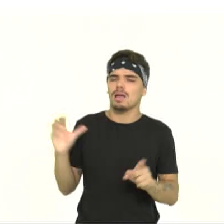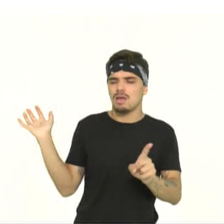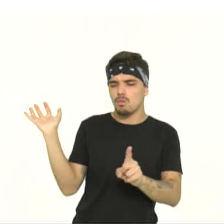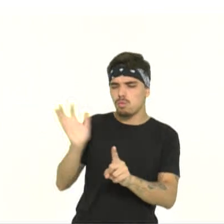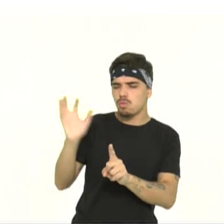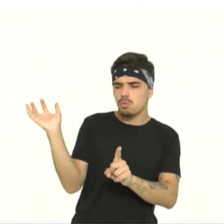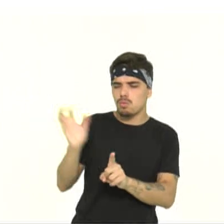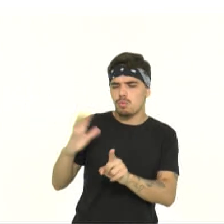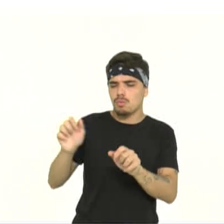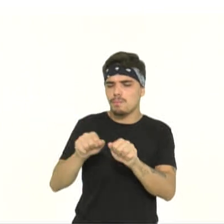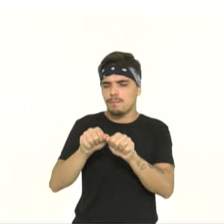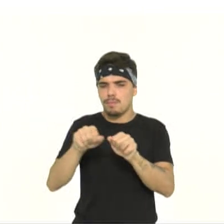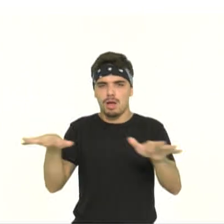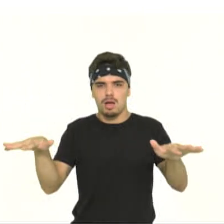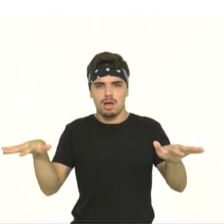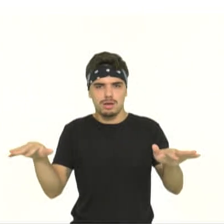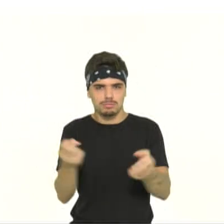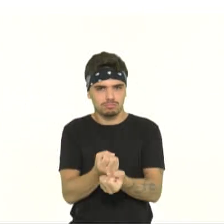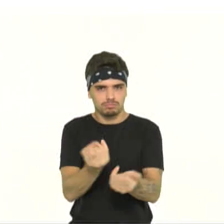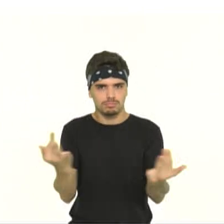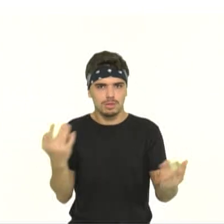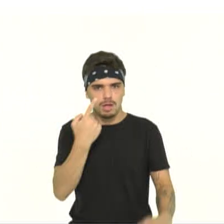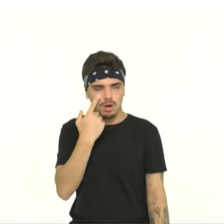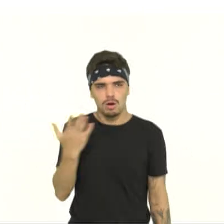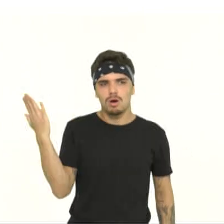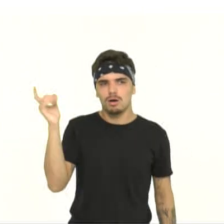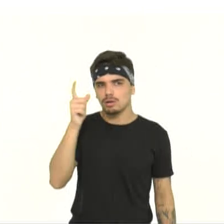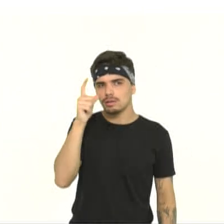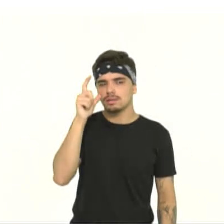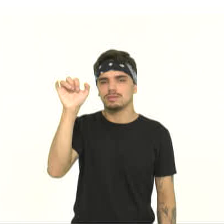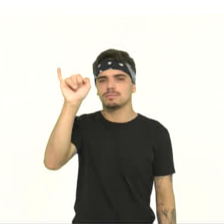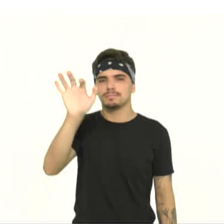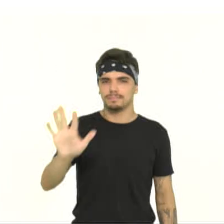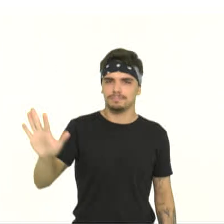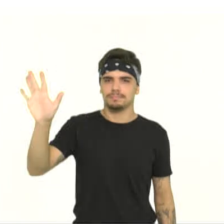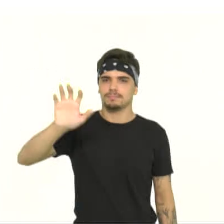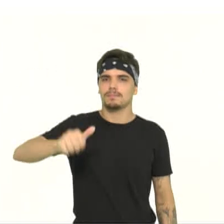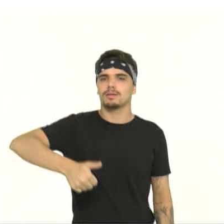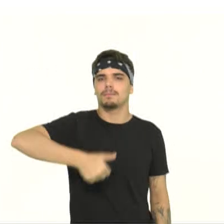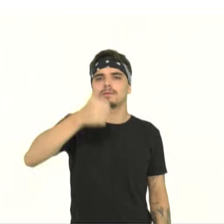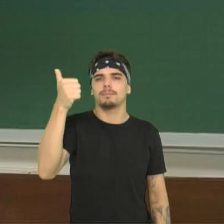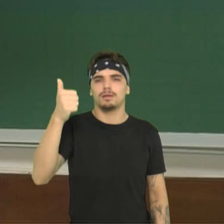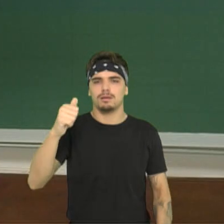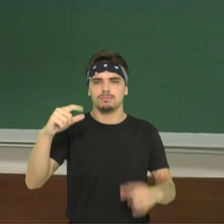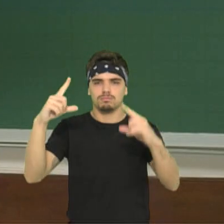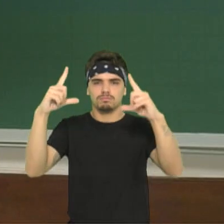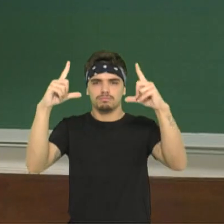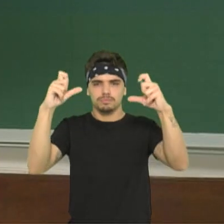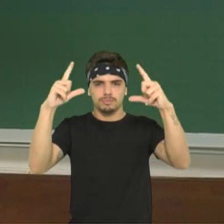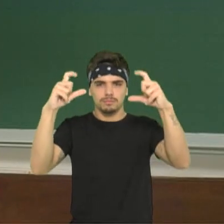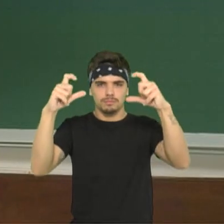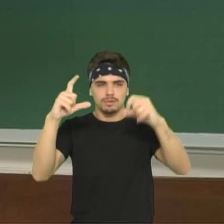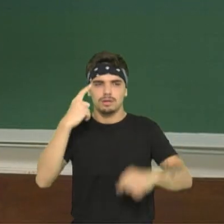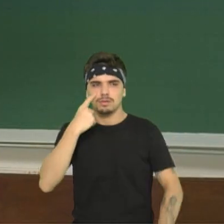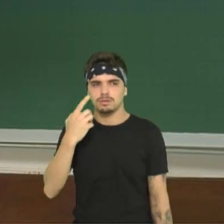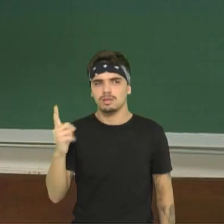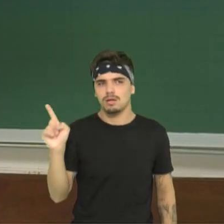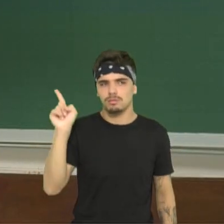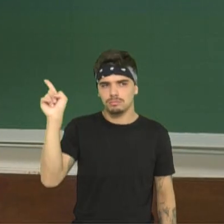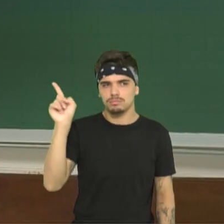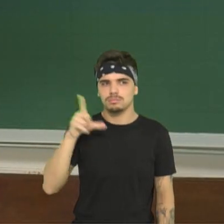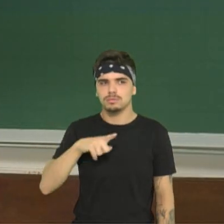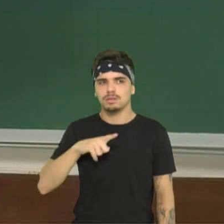manipulação das massas. Vejam que interessante essas imagens aqui. Na primeira imagem, a gente tem um alemão retratado